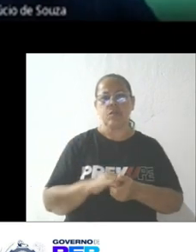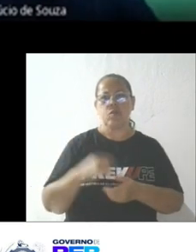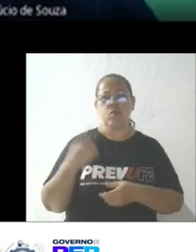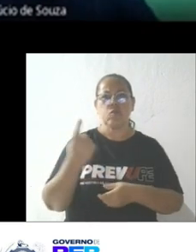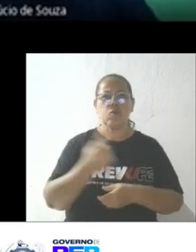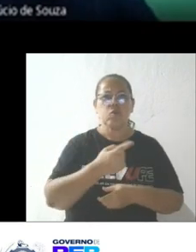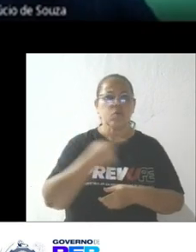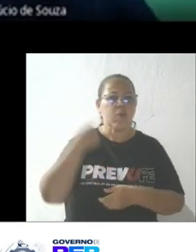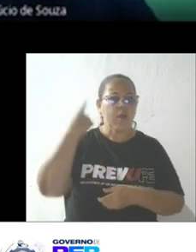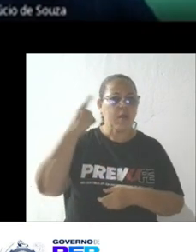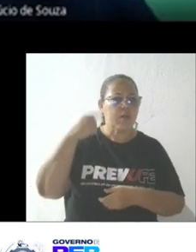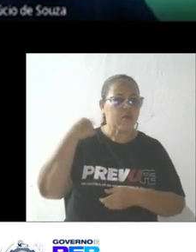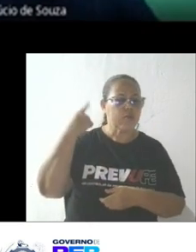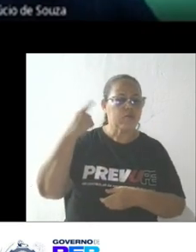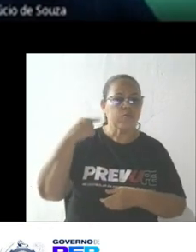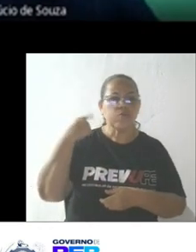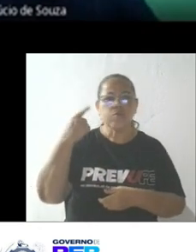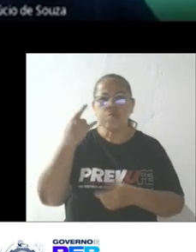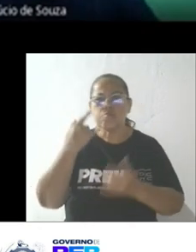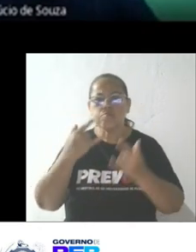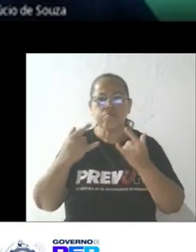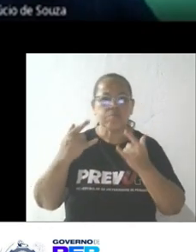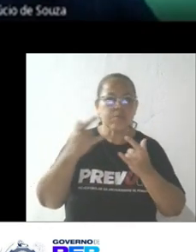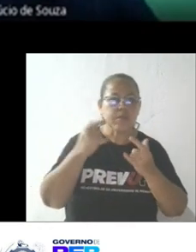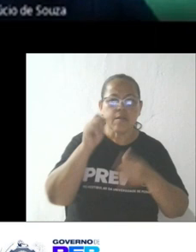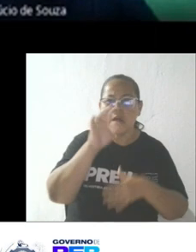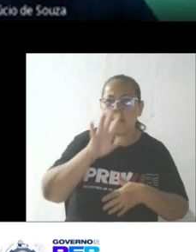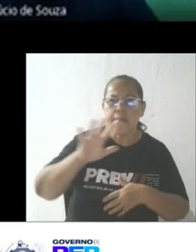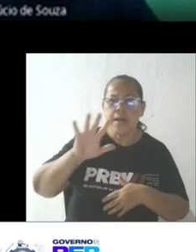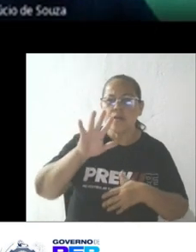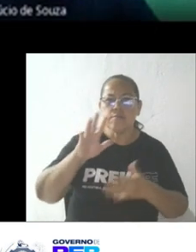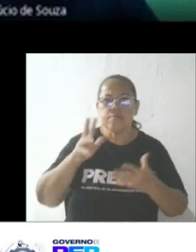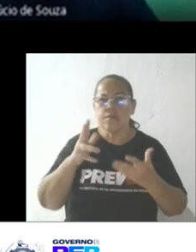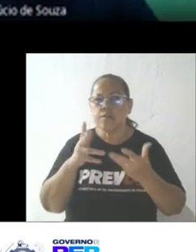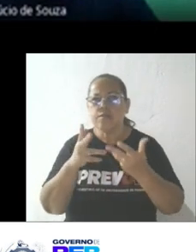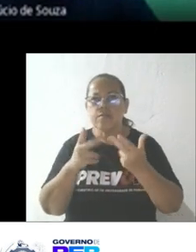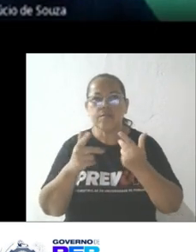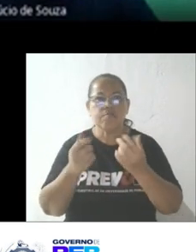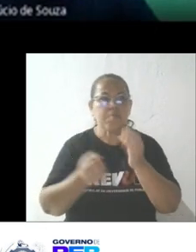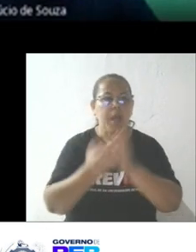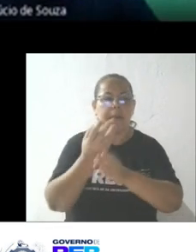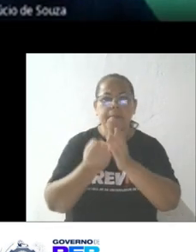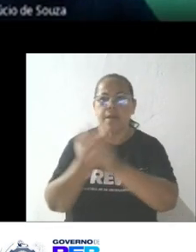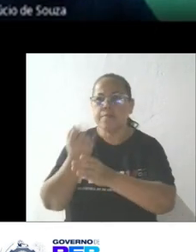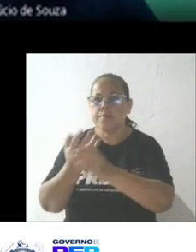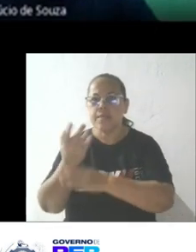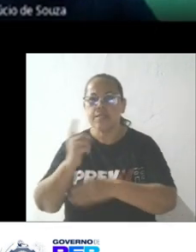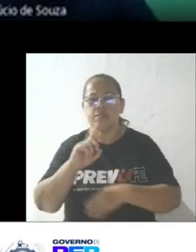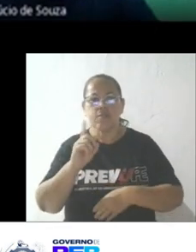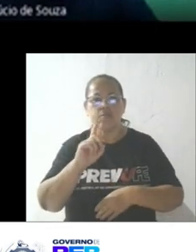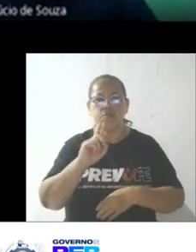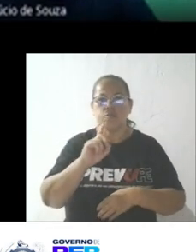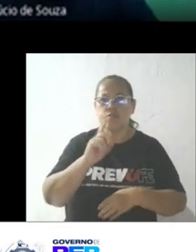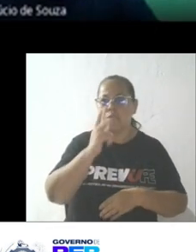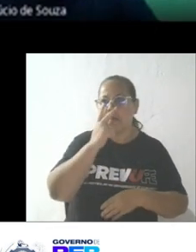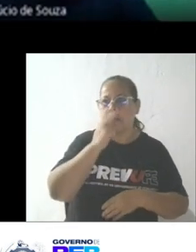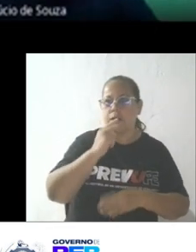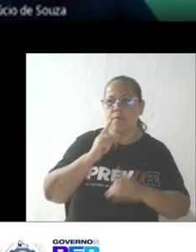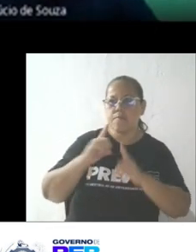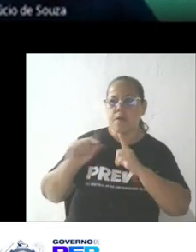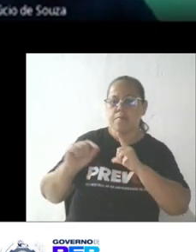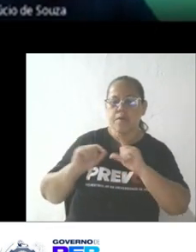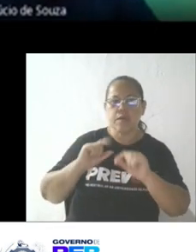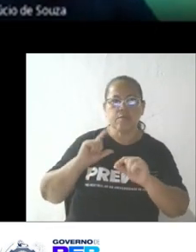as imagens fantásticas que ela faz surgir não são aparências fugidas fugidas